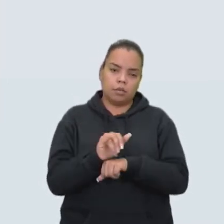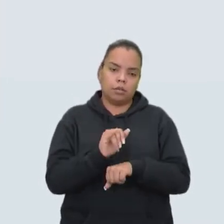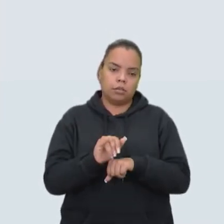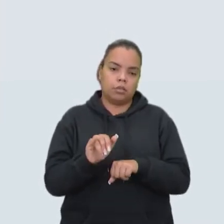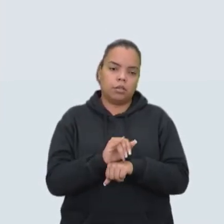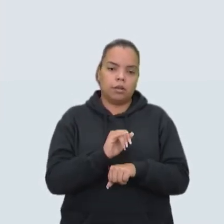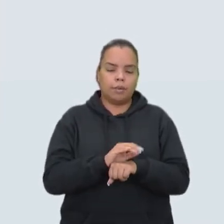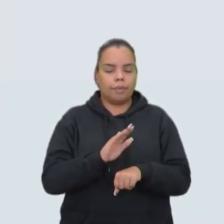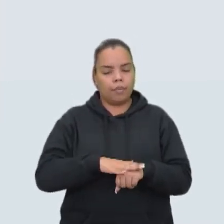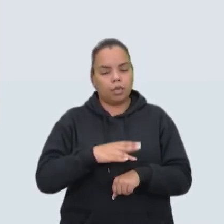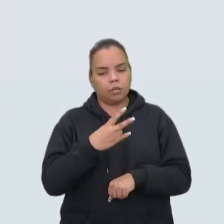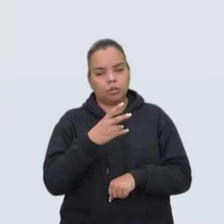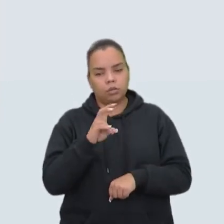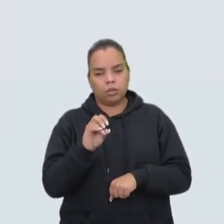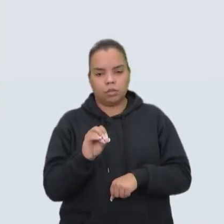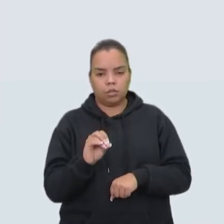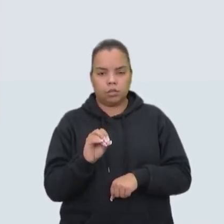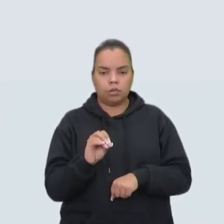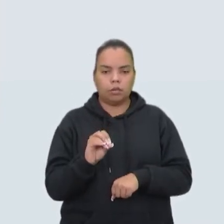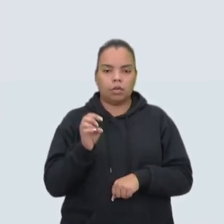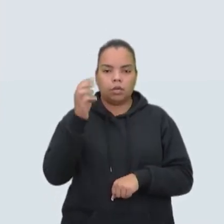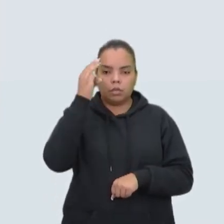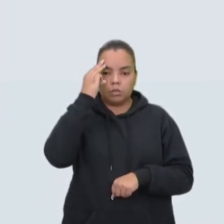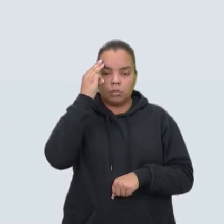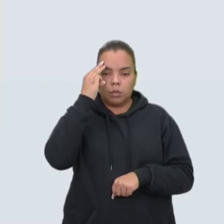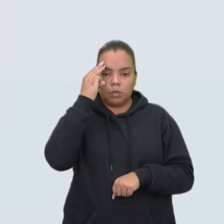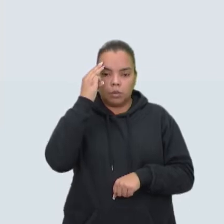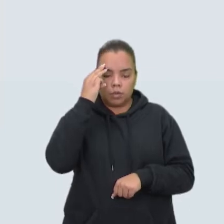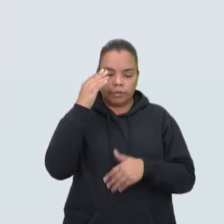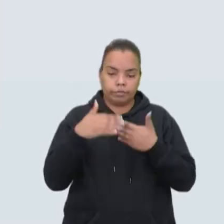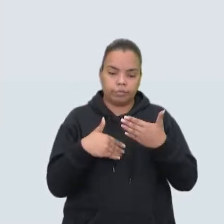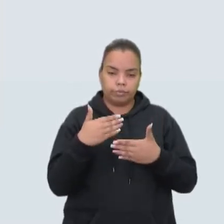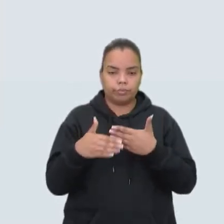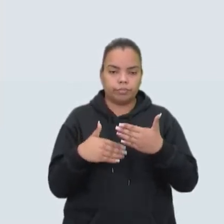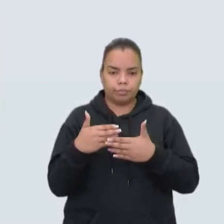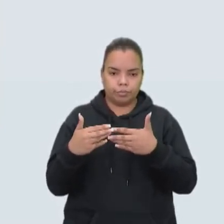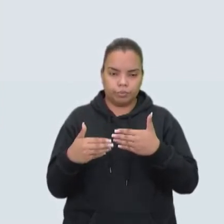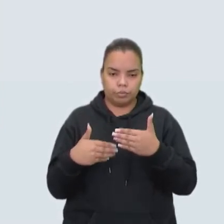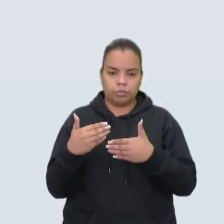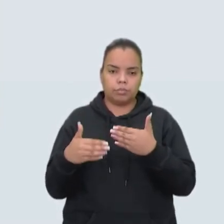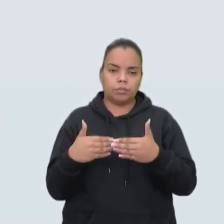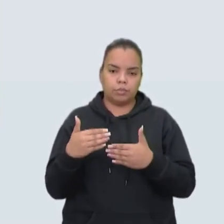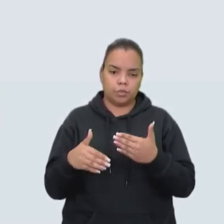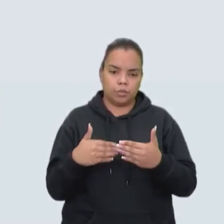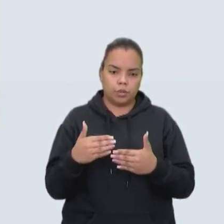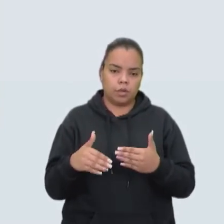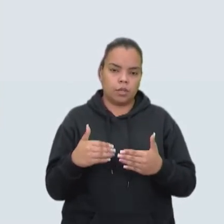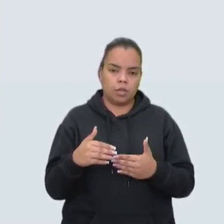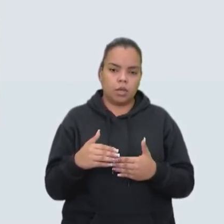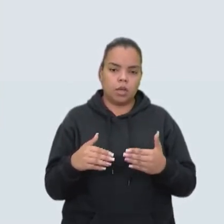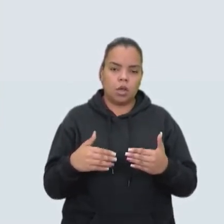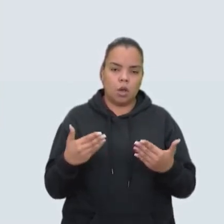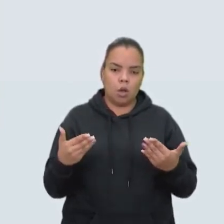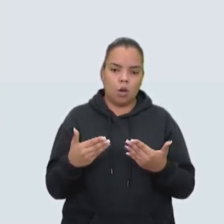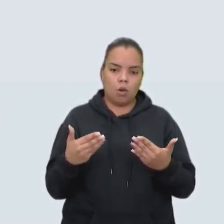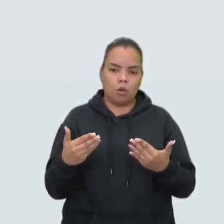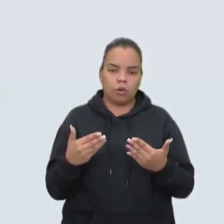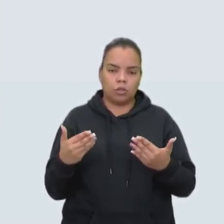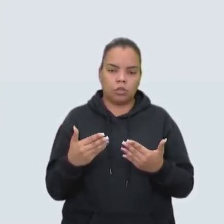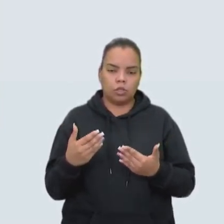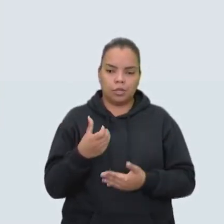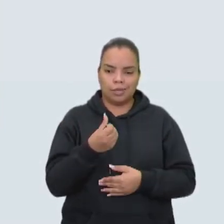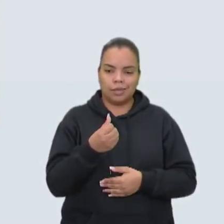de 250 projetos de memórias, fomos construindo o nosso acervo. Um patrimônio hoje de cerca de 60